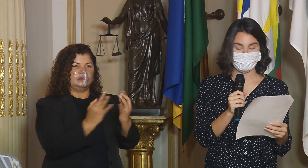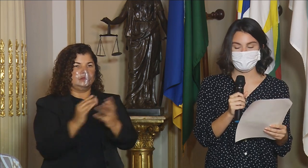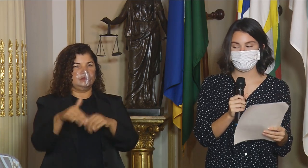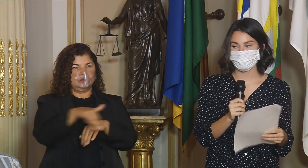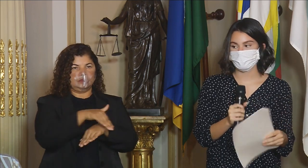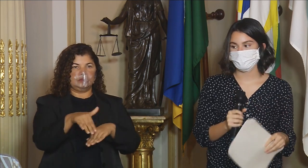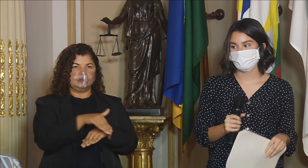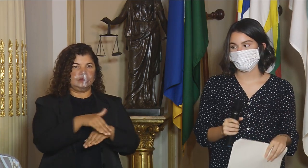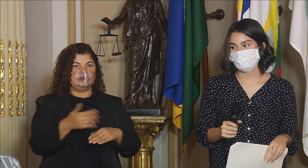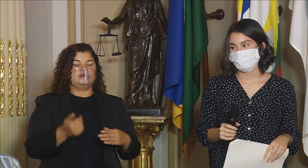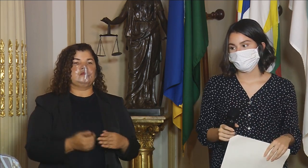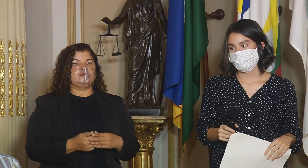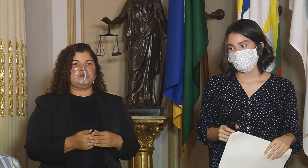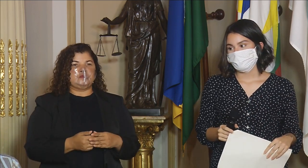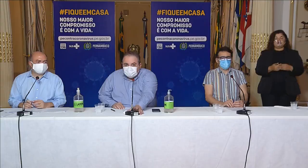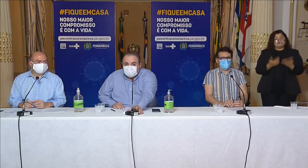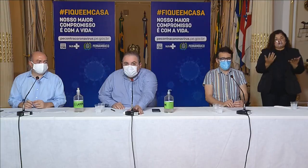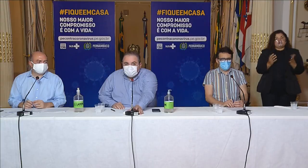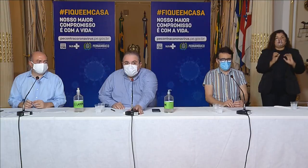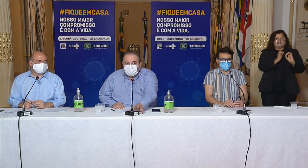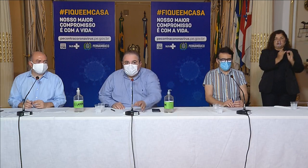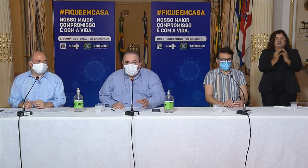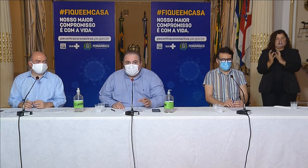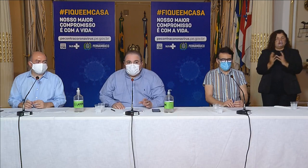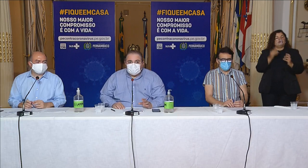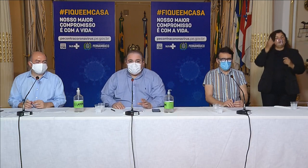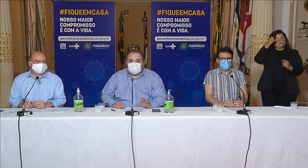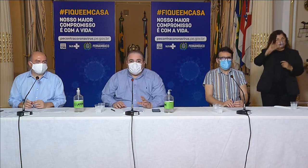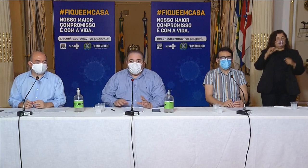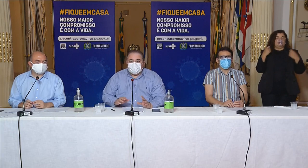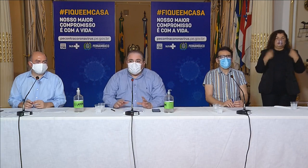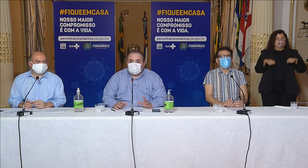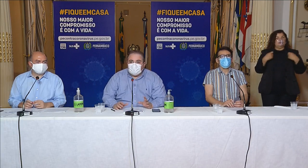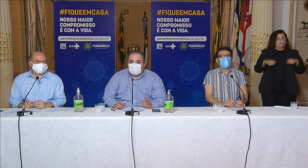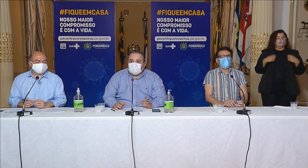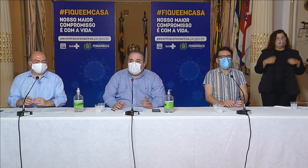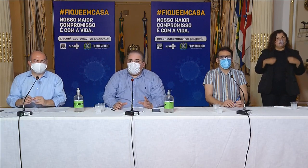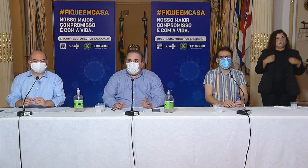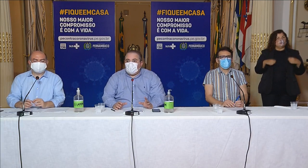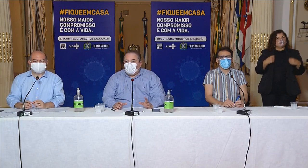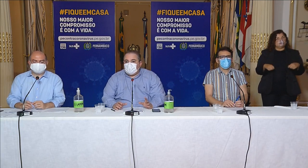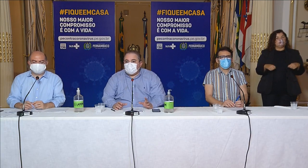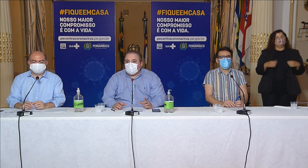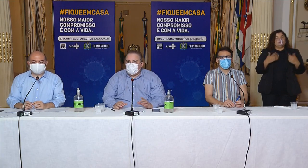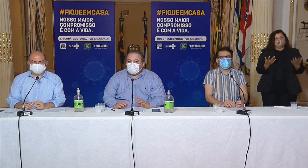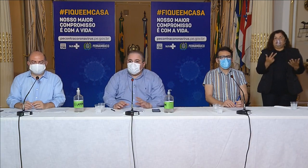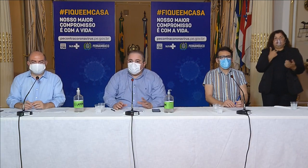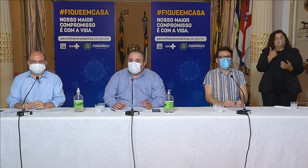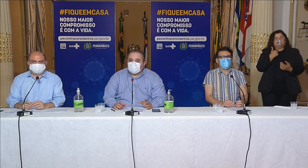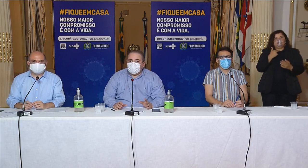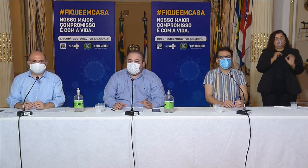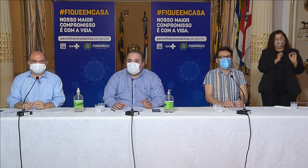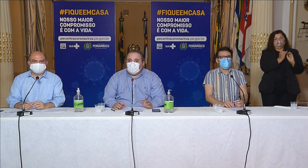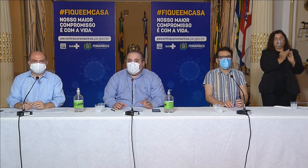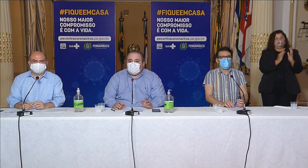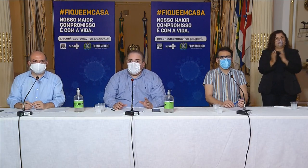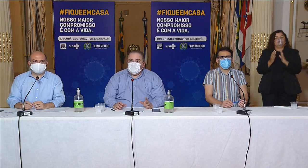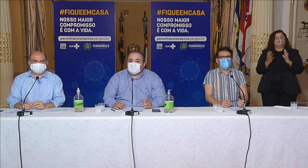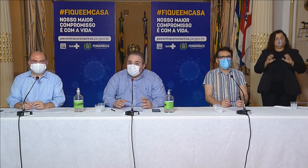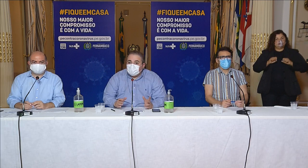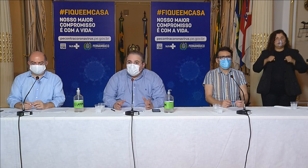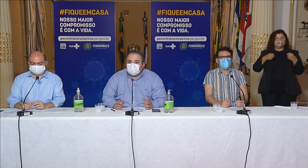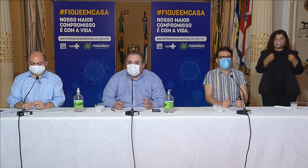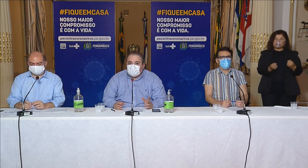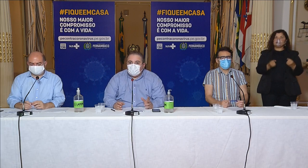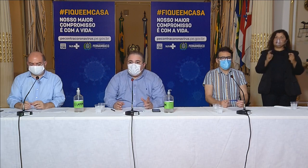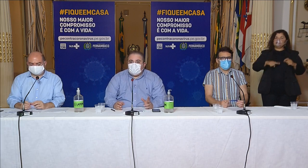ruas? Bom, aglomerações devem sempre ser evitadas. Acho que a gente não tem que trabalhar com aglomeração. Todos os esforços até agora